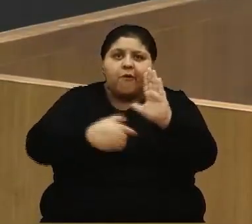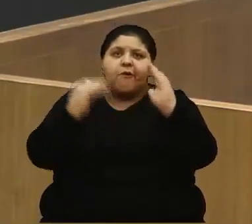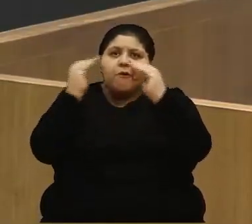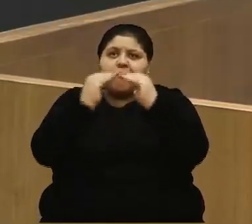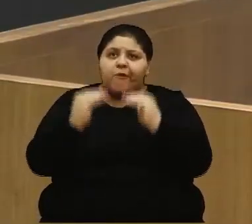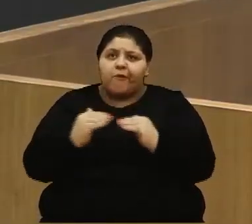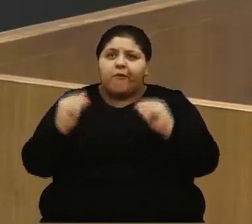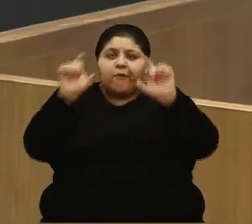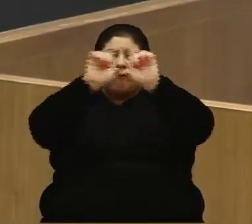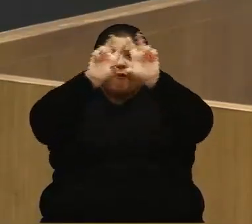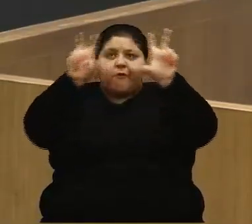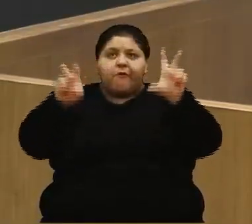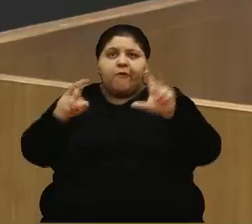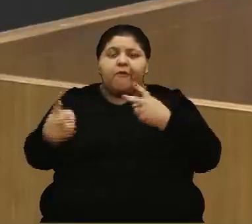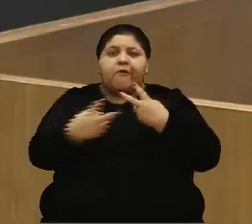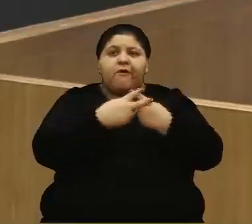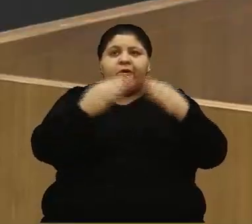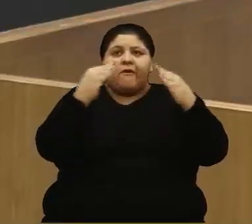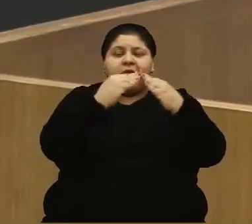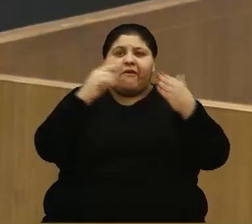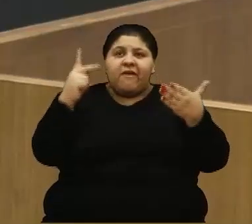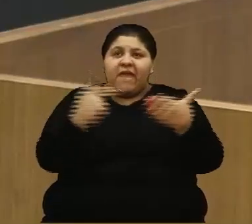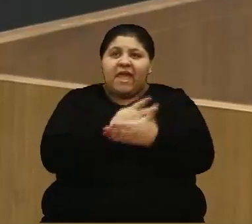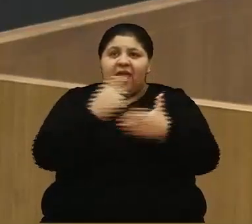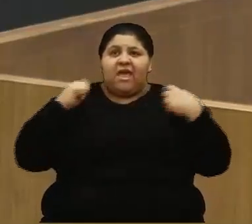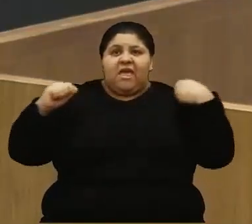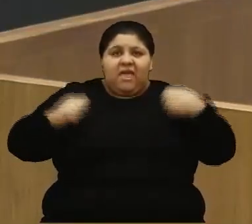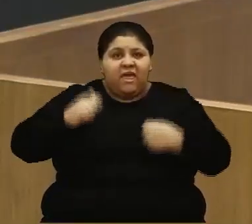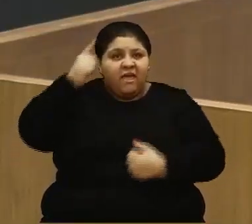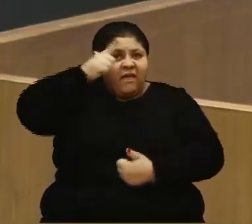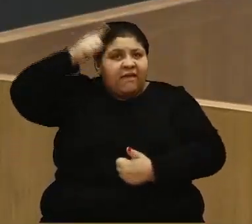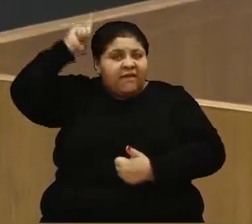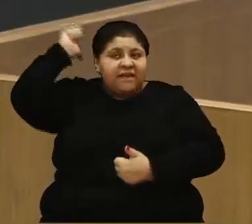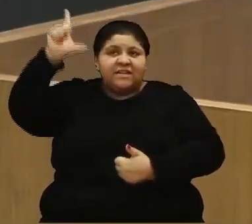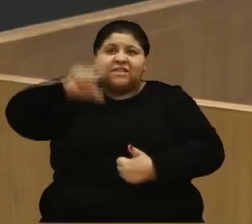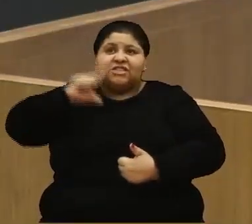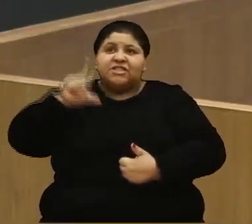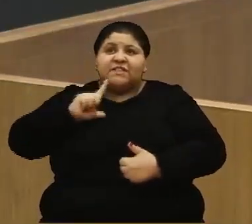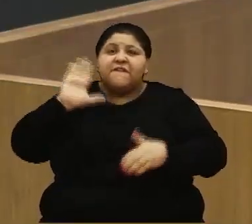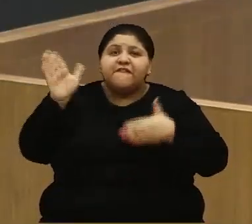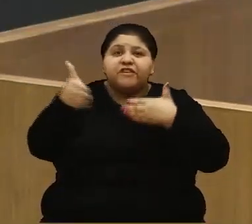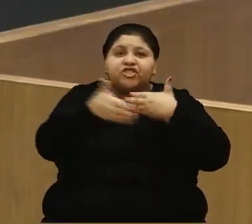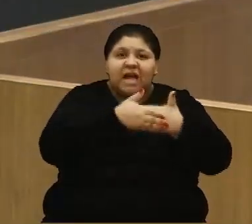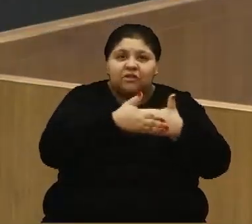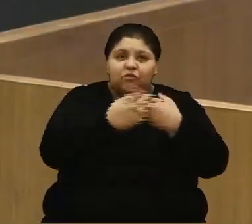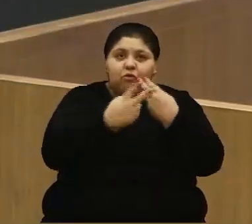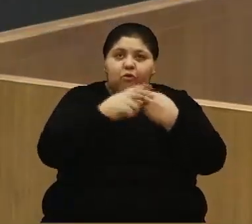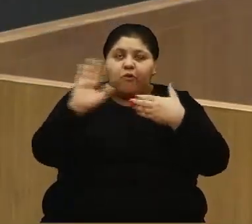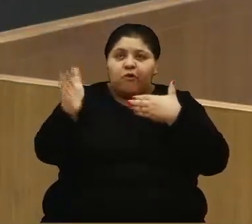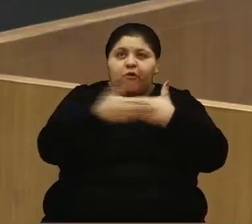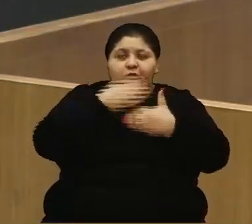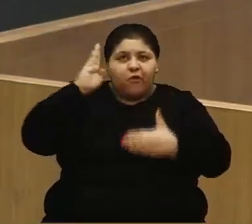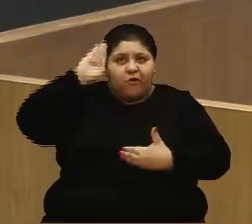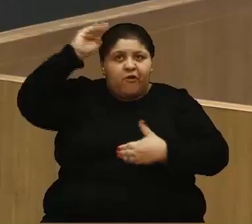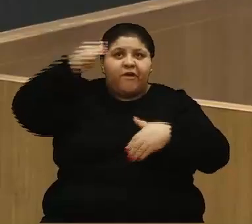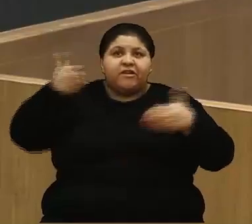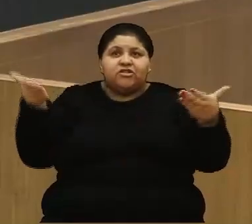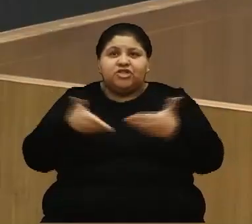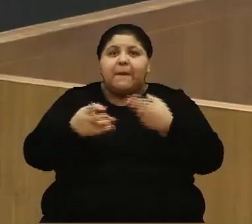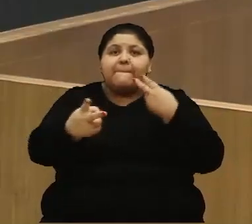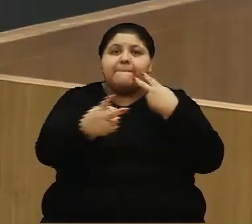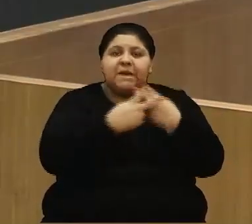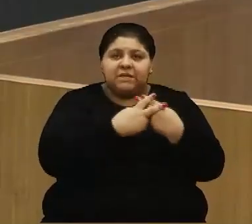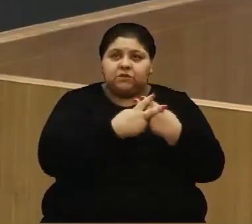com esse título. Prisão domiciliar é erro de Moraes. Deveria ser regime fechado. Bolsonaro já deveria ter sido